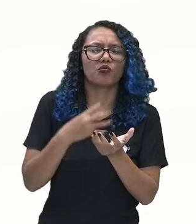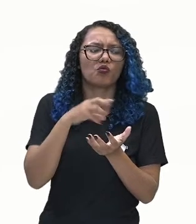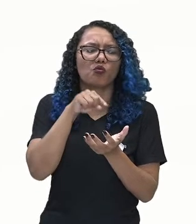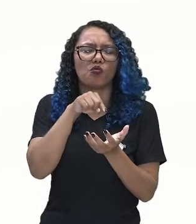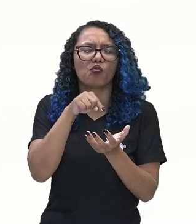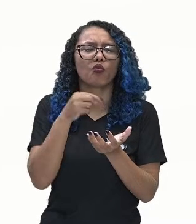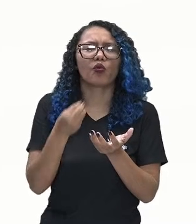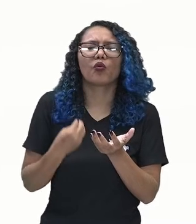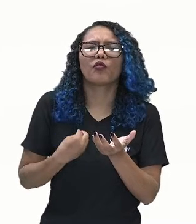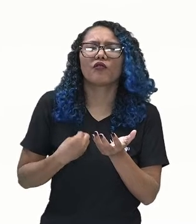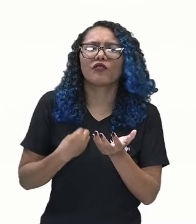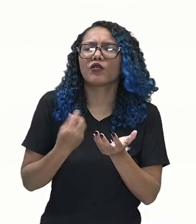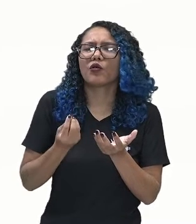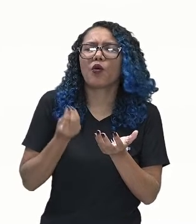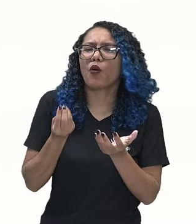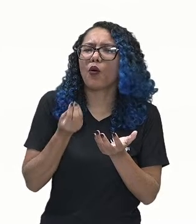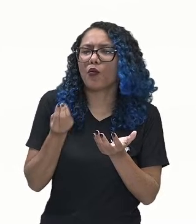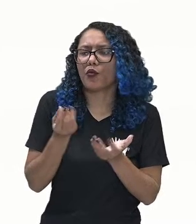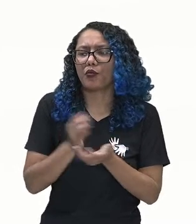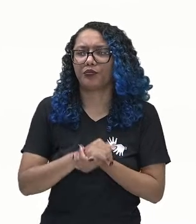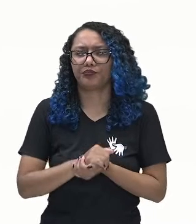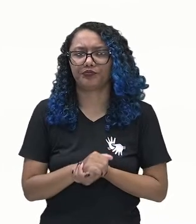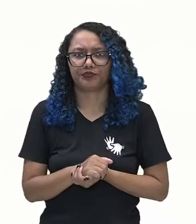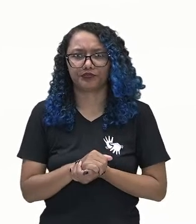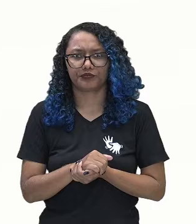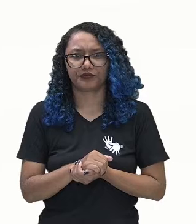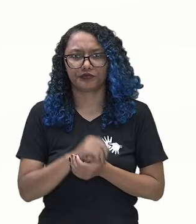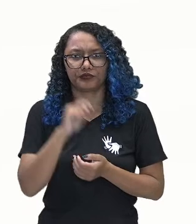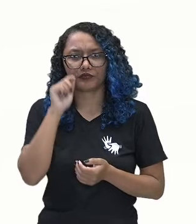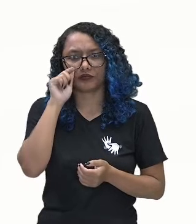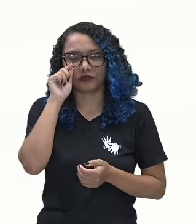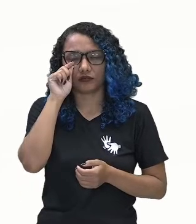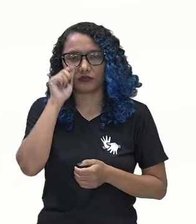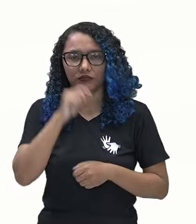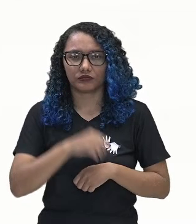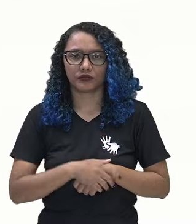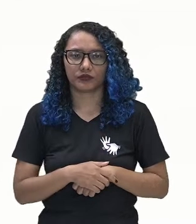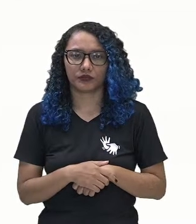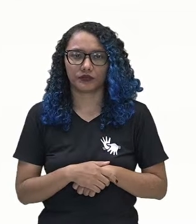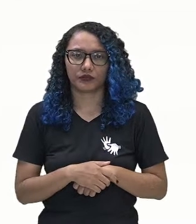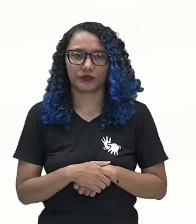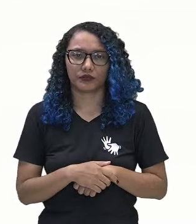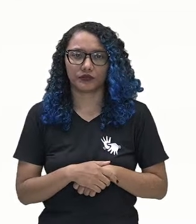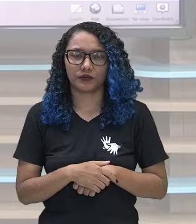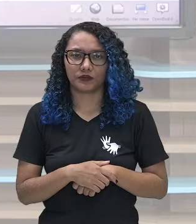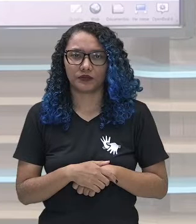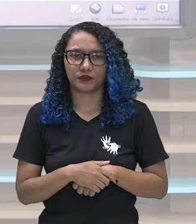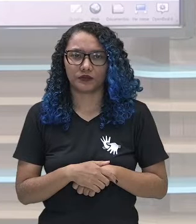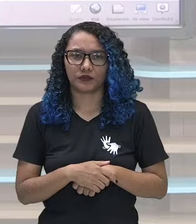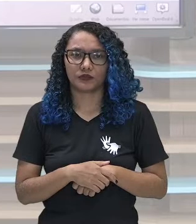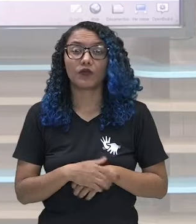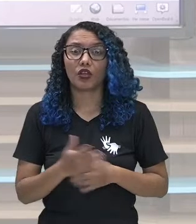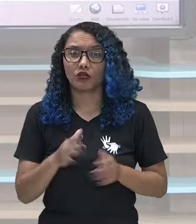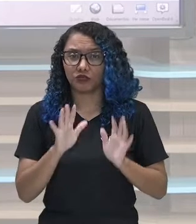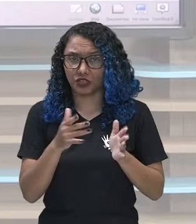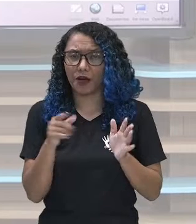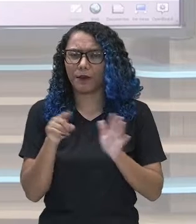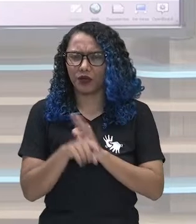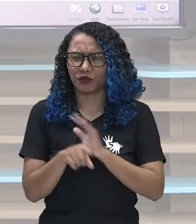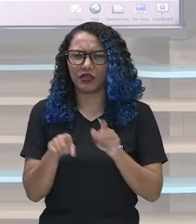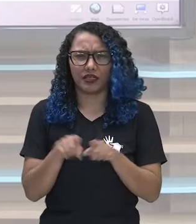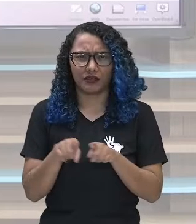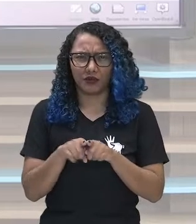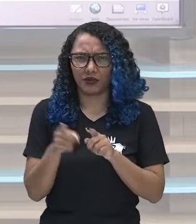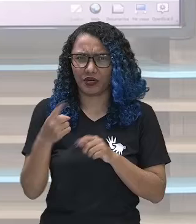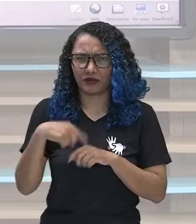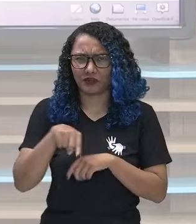vai compreender e entender um pouco mais das mudanças que ocorrem. Inclusive, coloquei o questionamento para vocês no início da aula. O